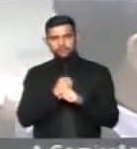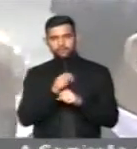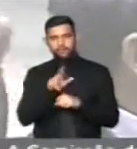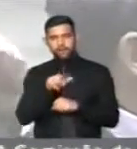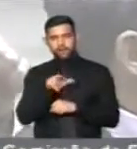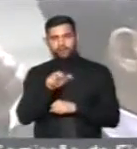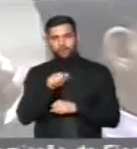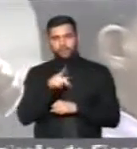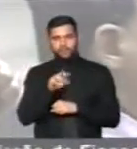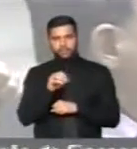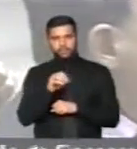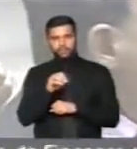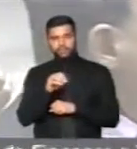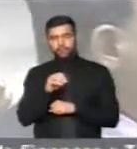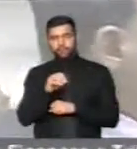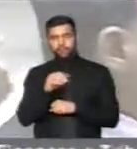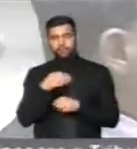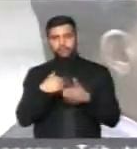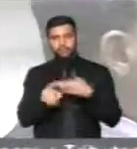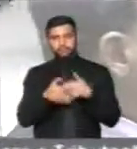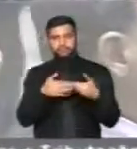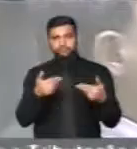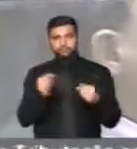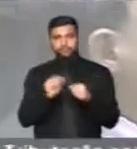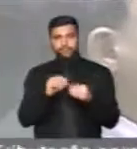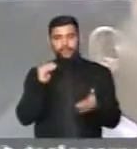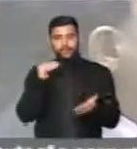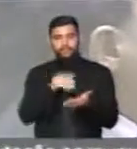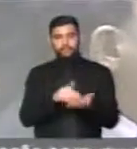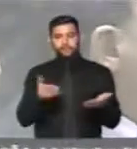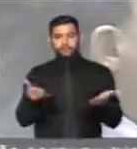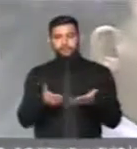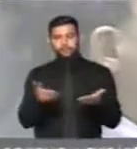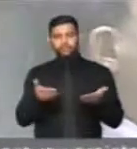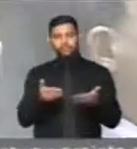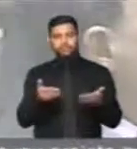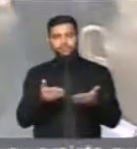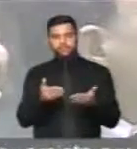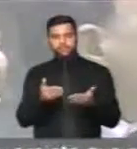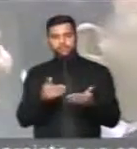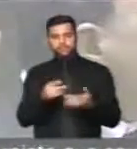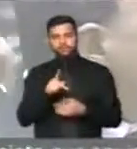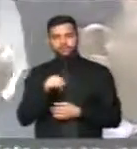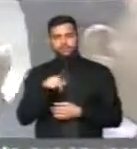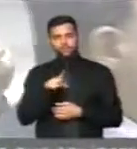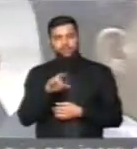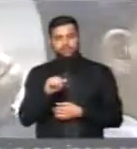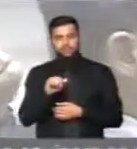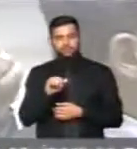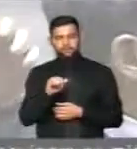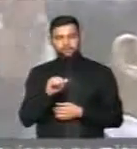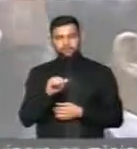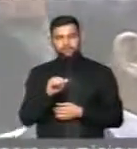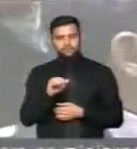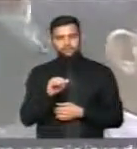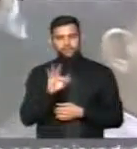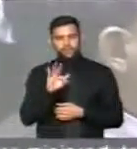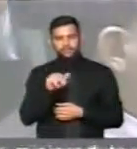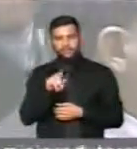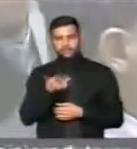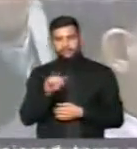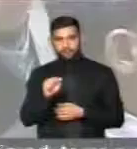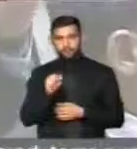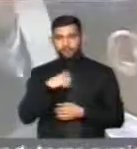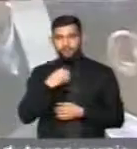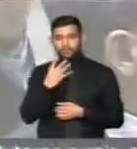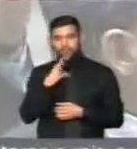metropolitano, custo que custar. E até hoje, os pernambucanos, em particular o recifense, que naquela região são